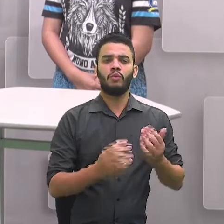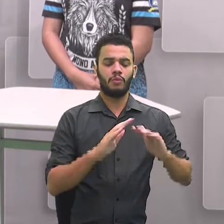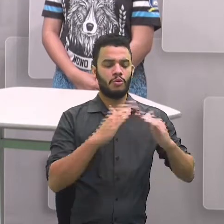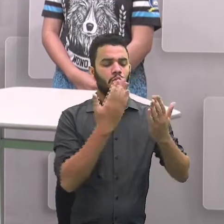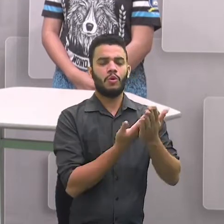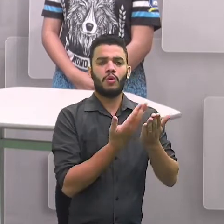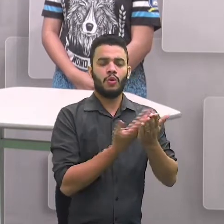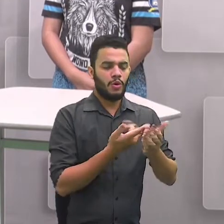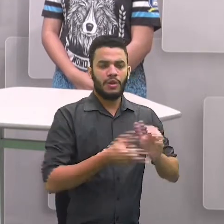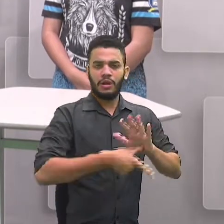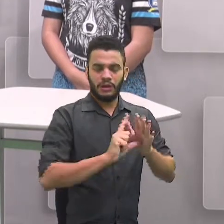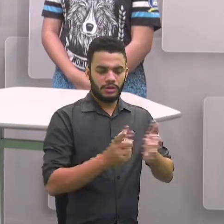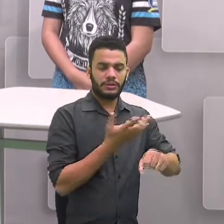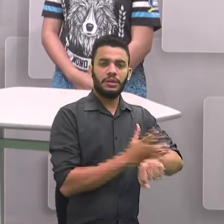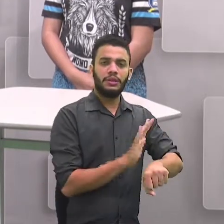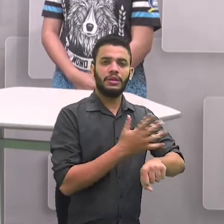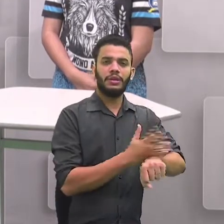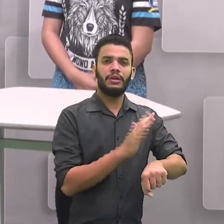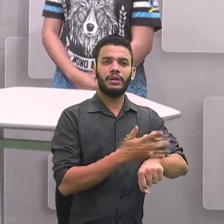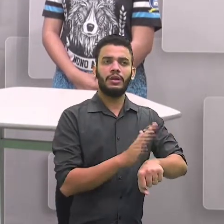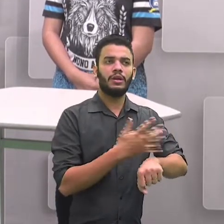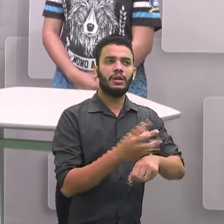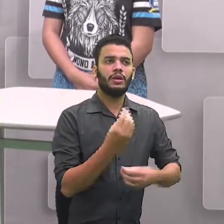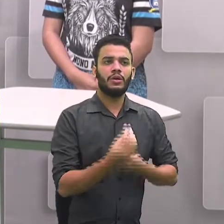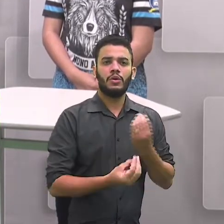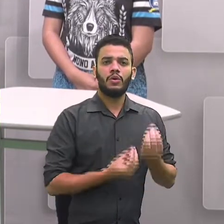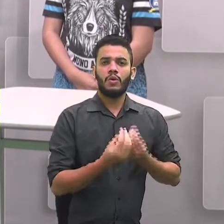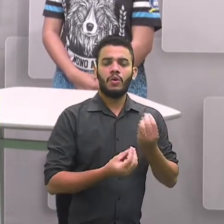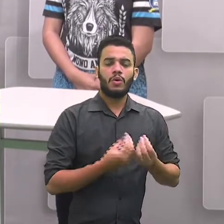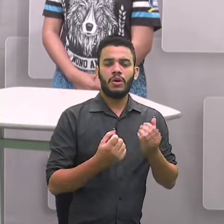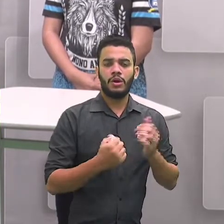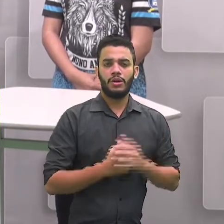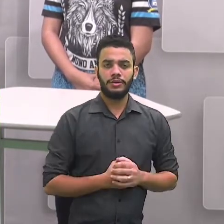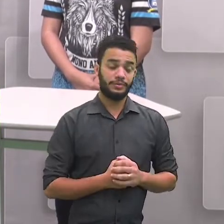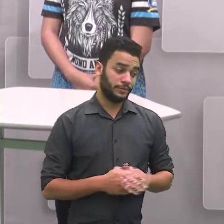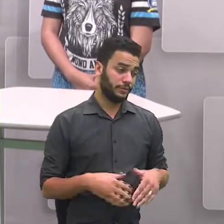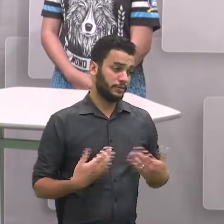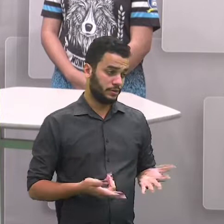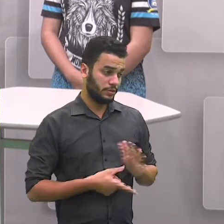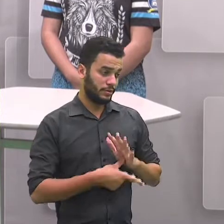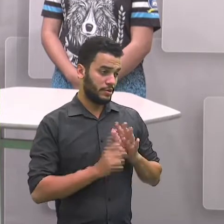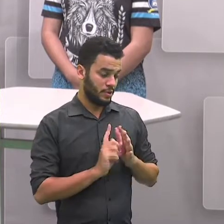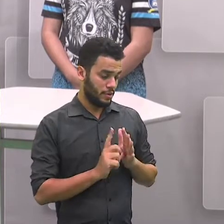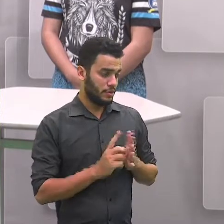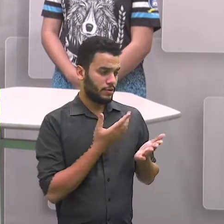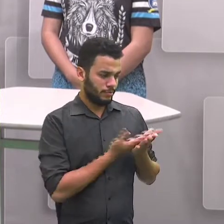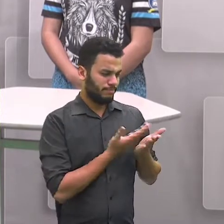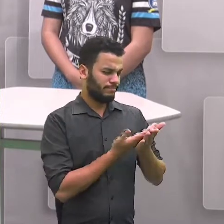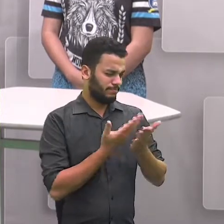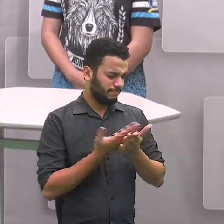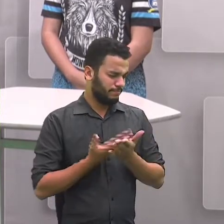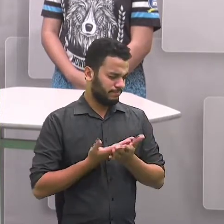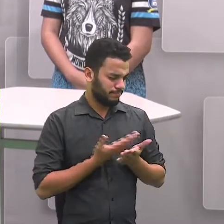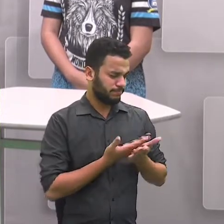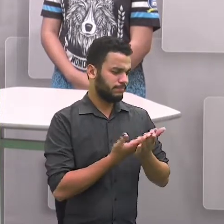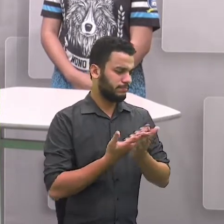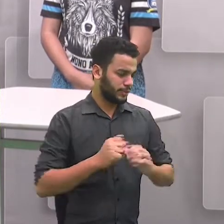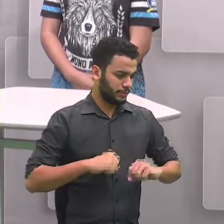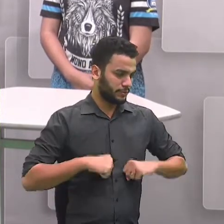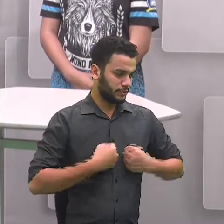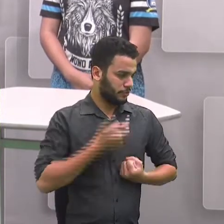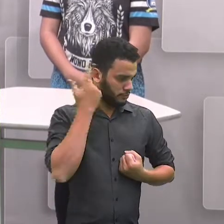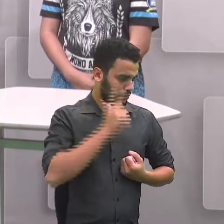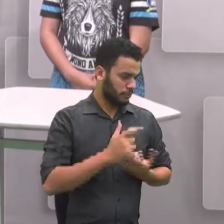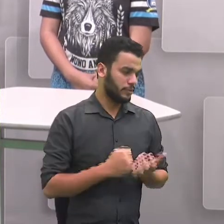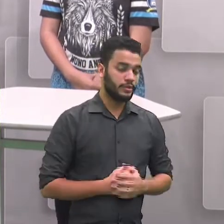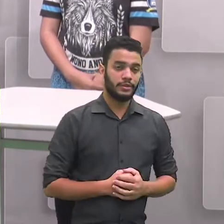chegar aqui? Foram bons, a gente estudou bastante e é isso. E como você está se